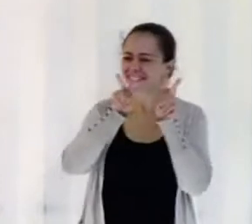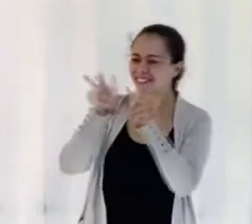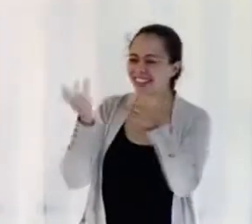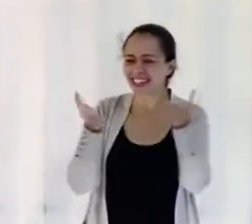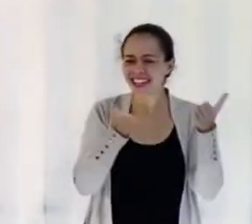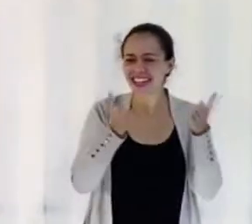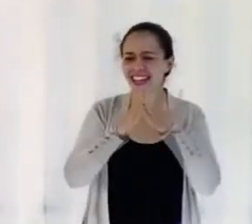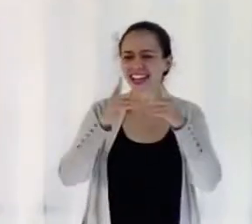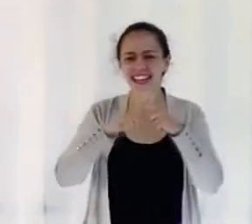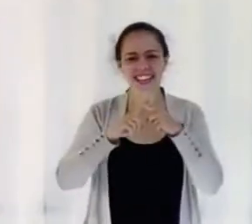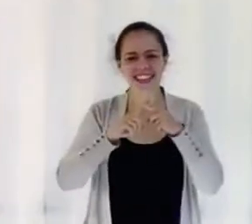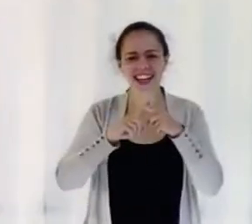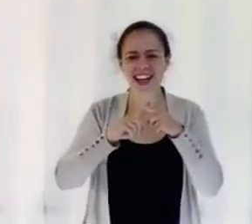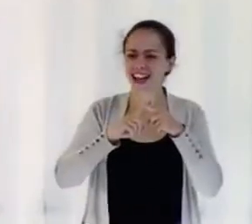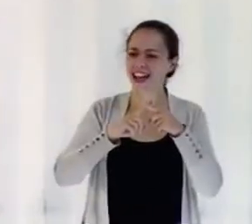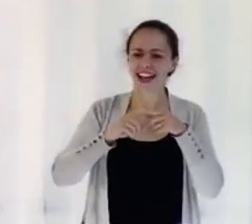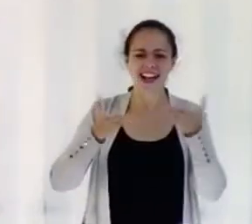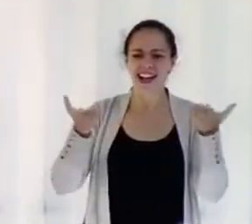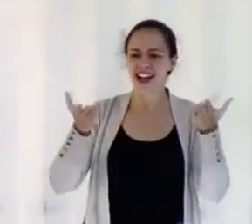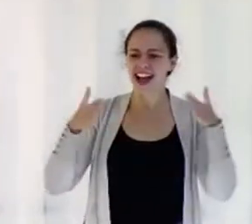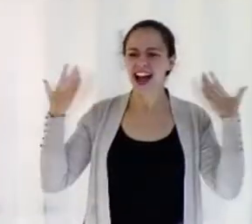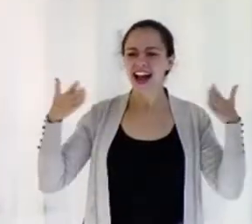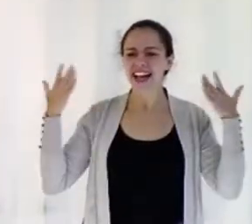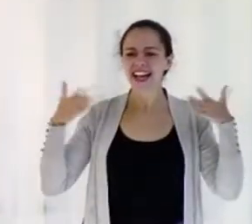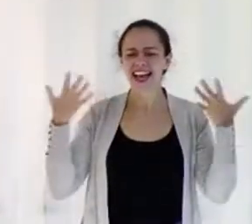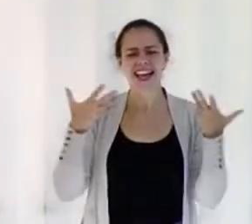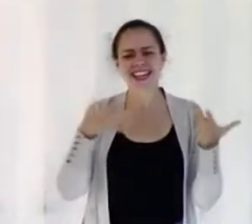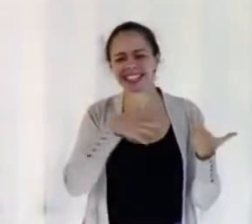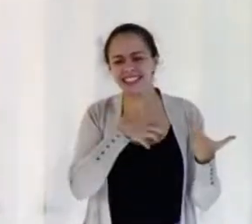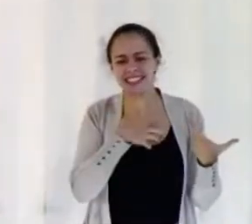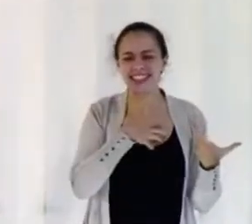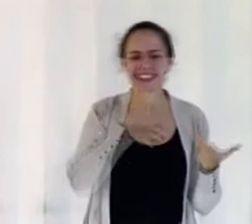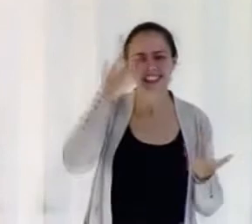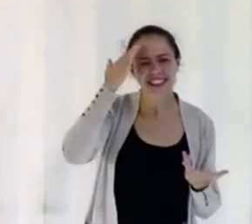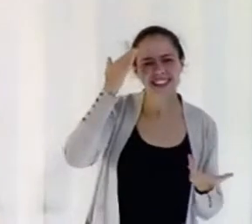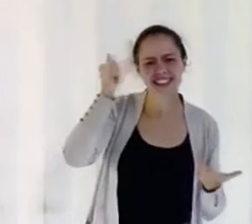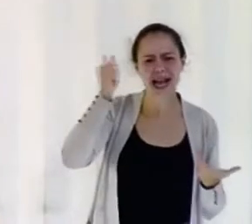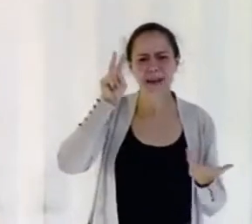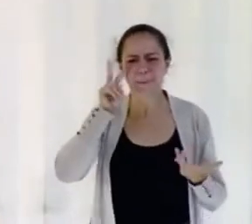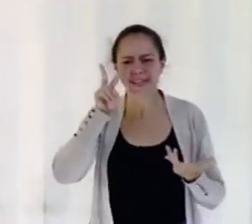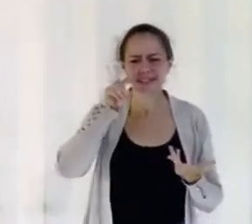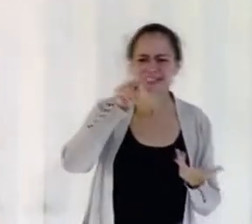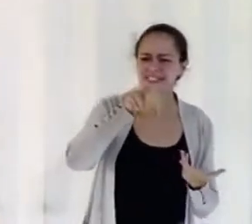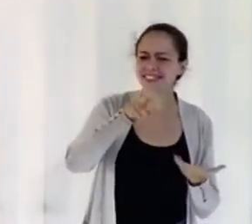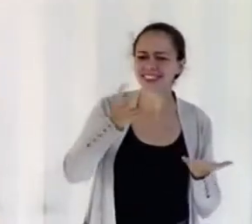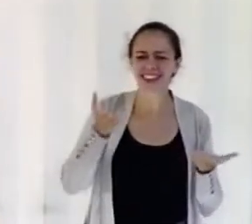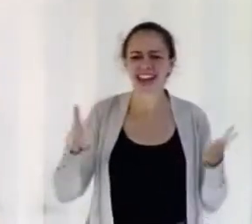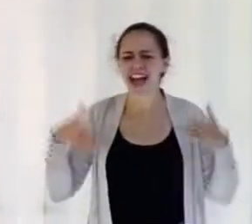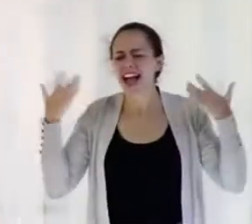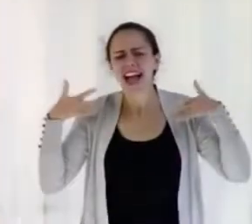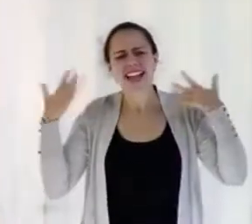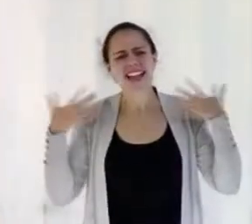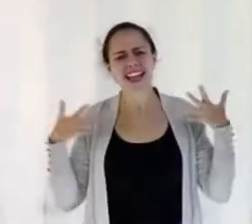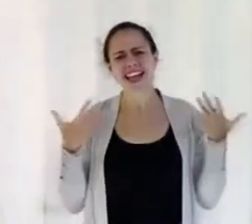seguros naquilo que a palavra de Deus tem sido para eles o alimento. e aquilo que Deus tem usado esses